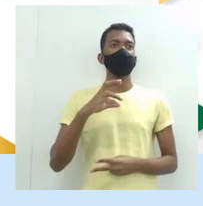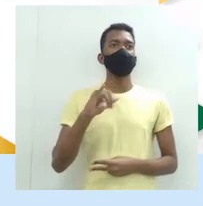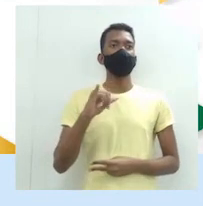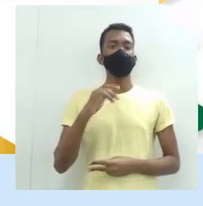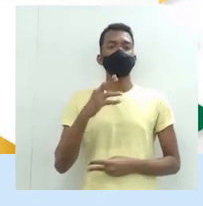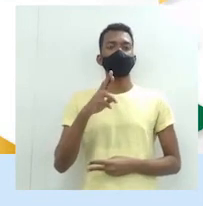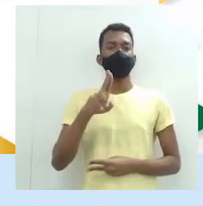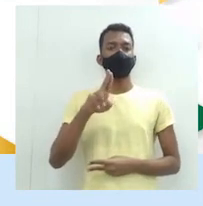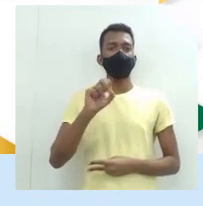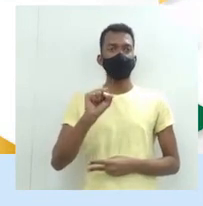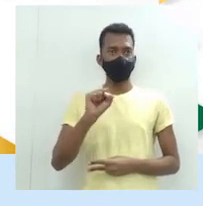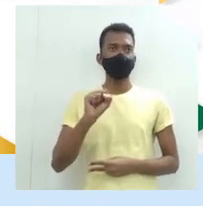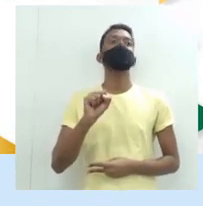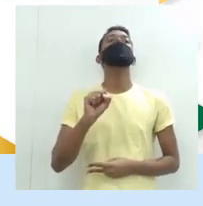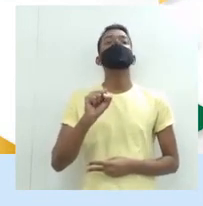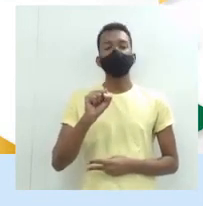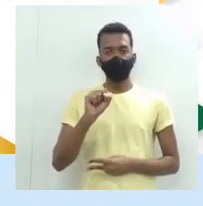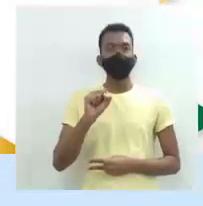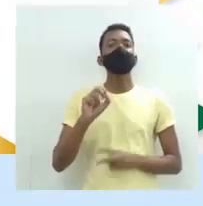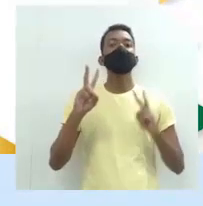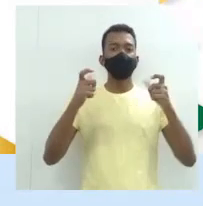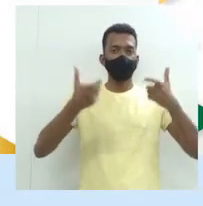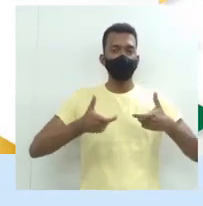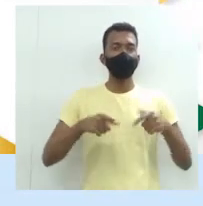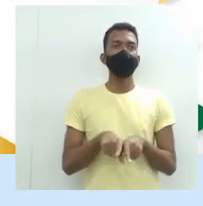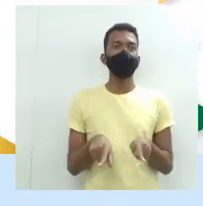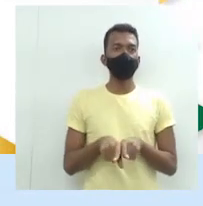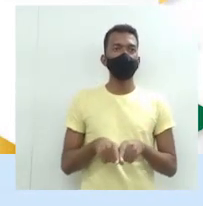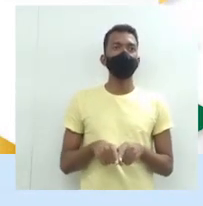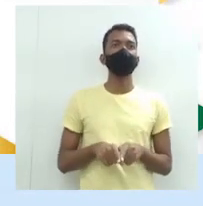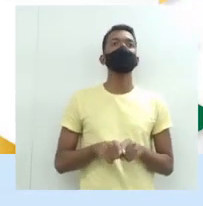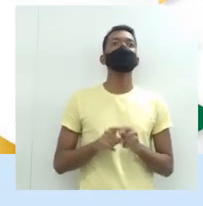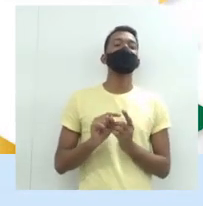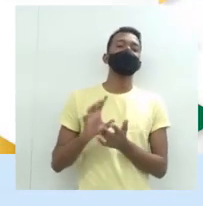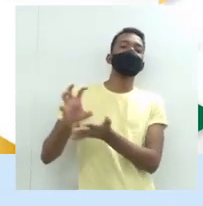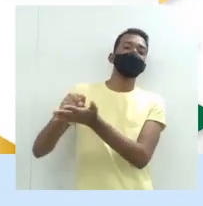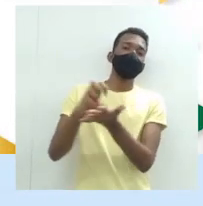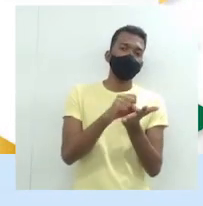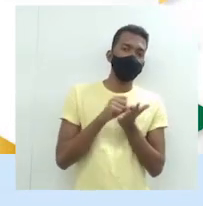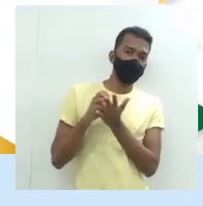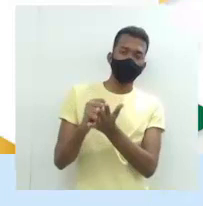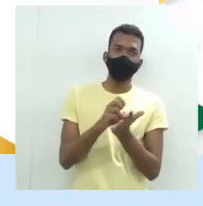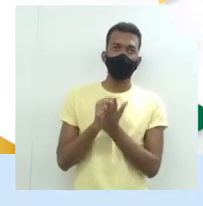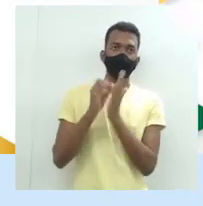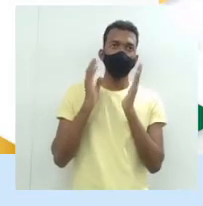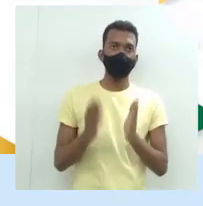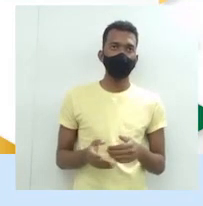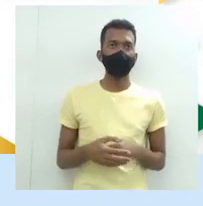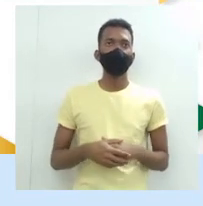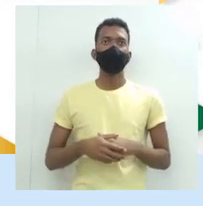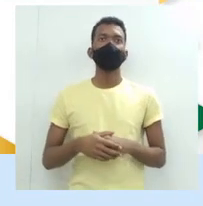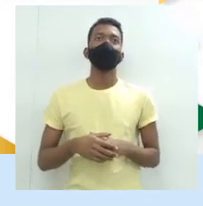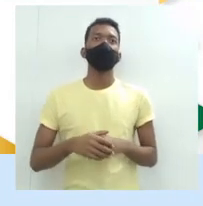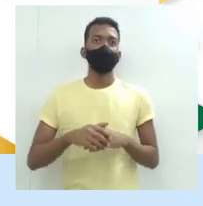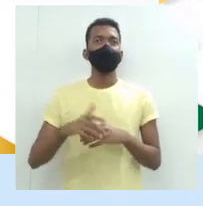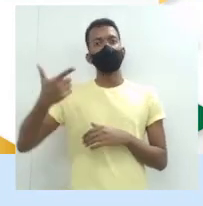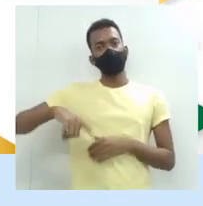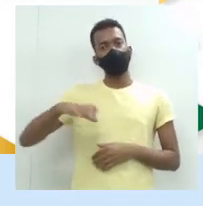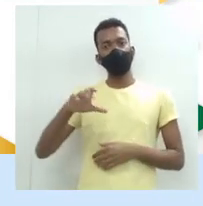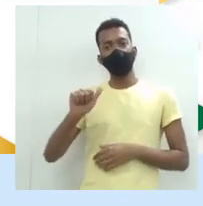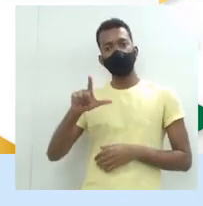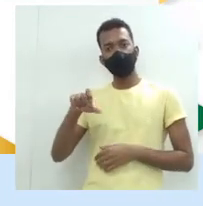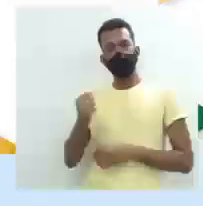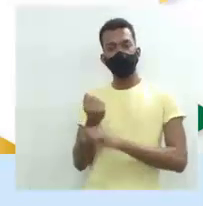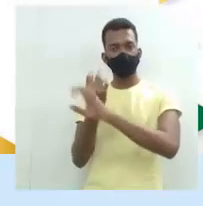Cyprus, que seria também um local. Registered, que são registrados, calls, ali se repete,